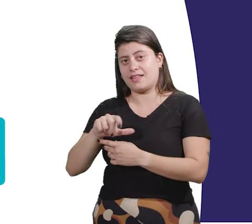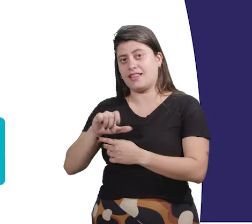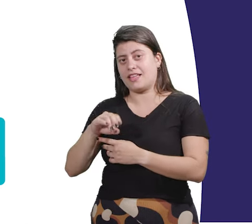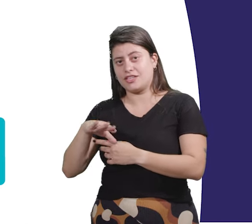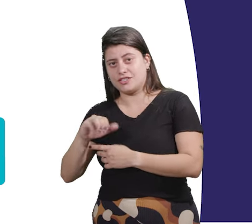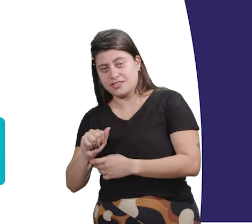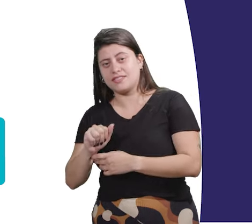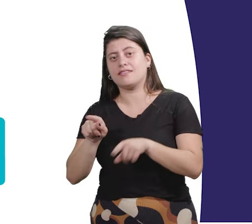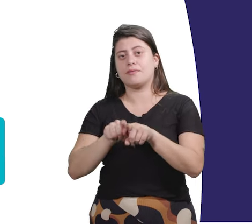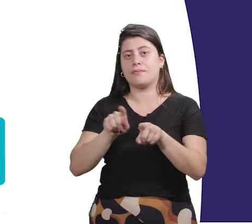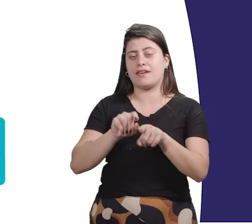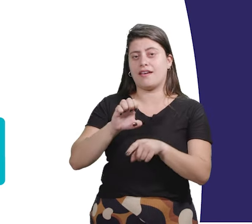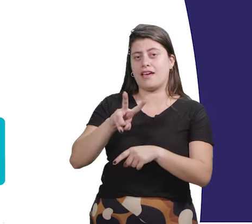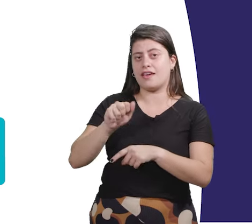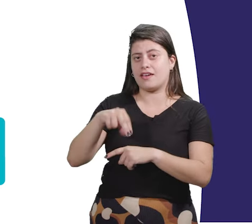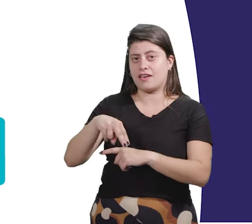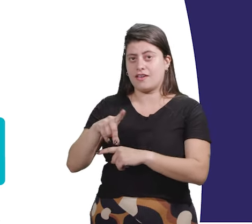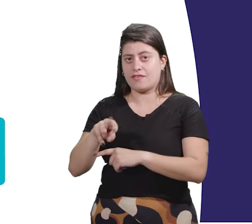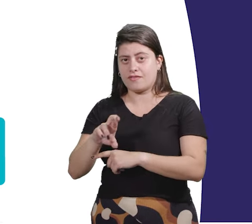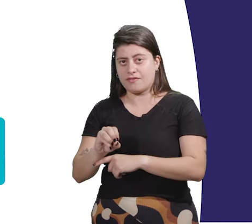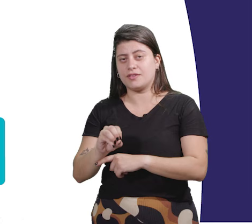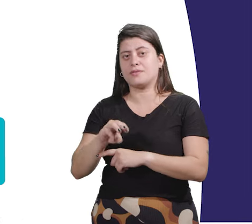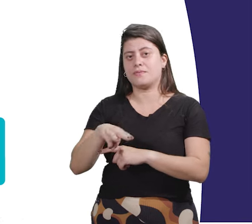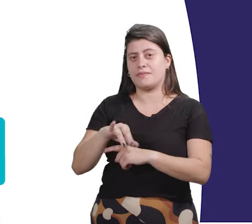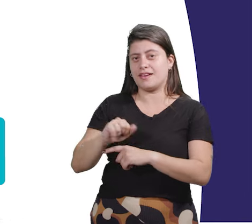Maíra Franco e a tradução em Libras fica por conta da